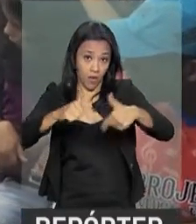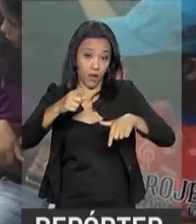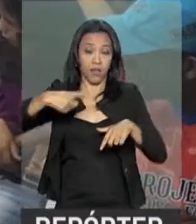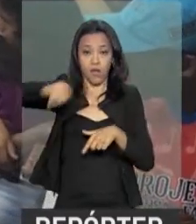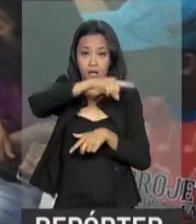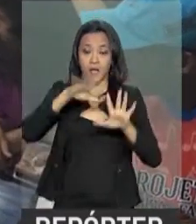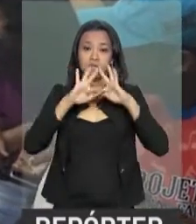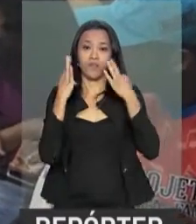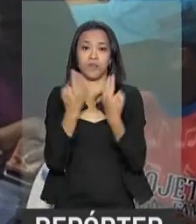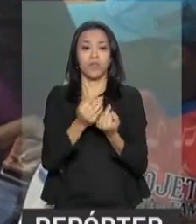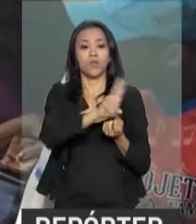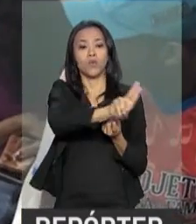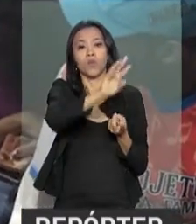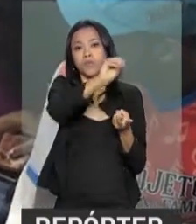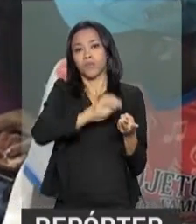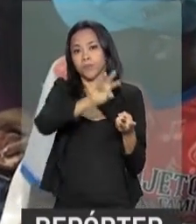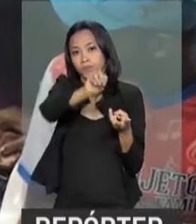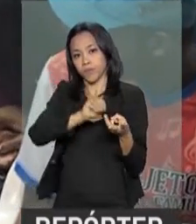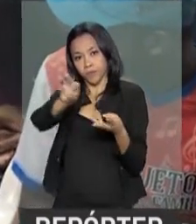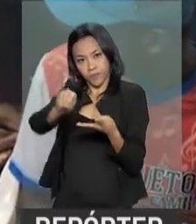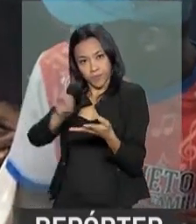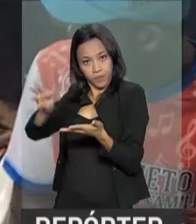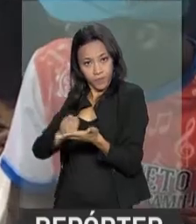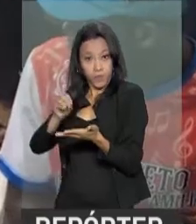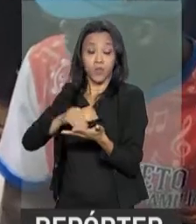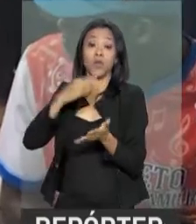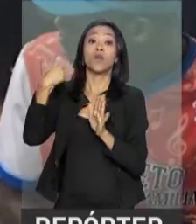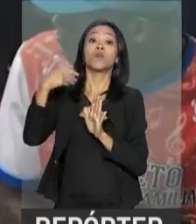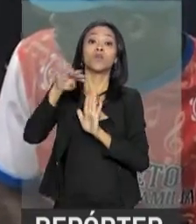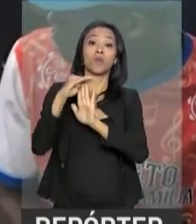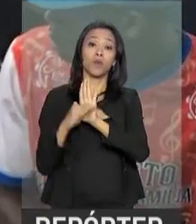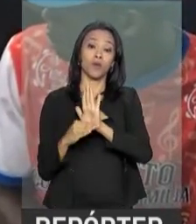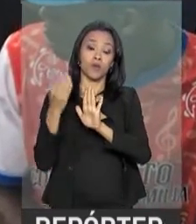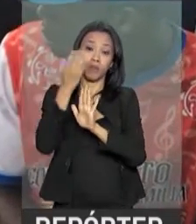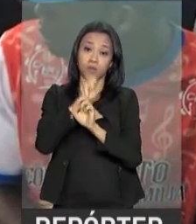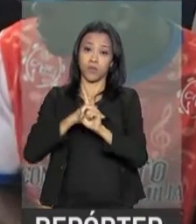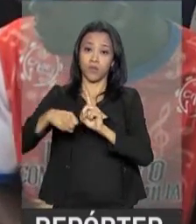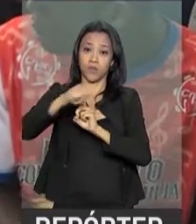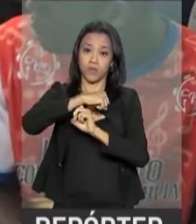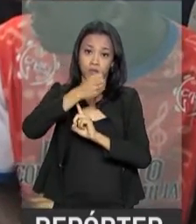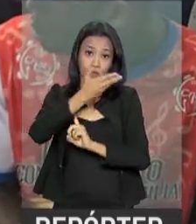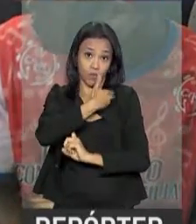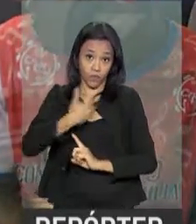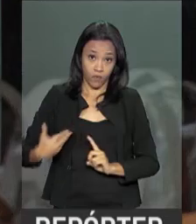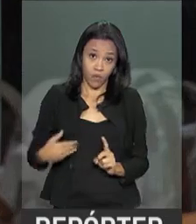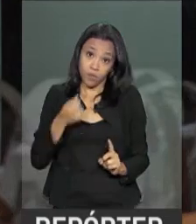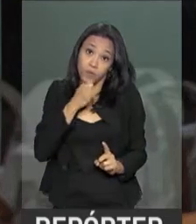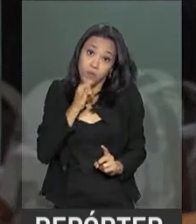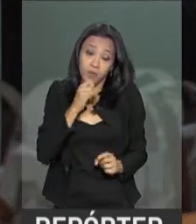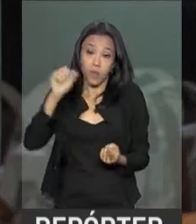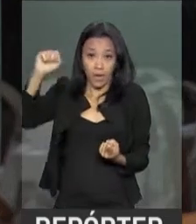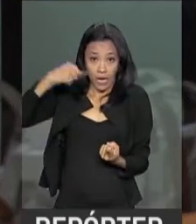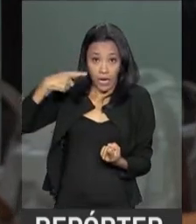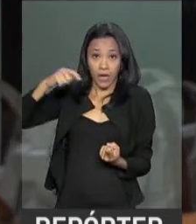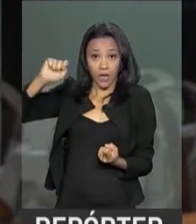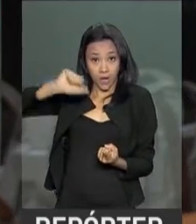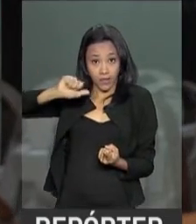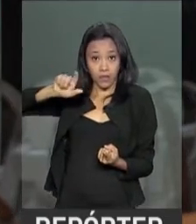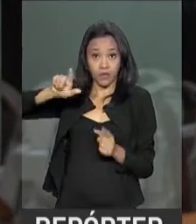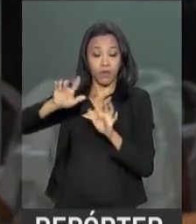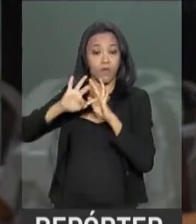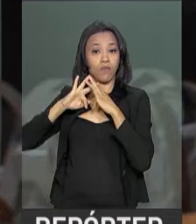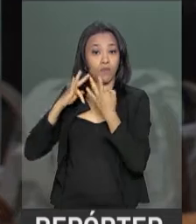sendo cadastradas nos programas sociais do governo federal para receber benefícios como bolsa família e aluguel